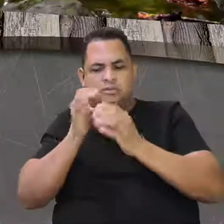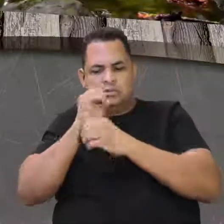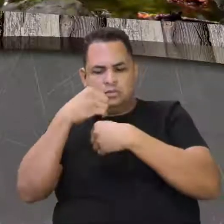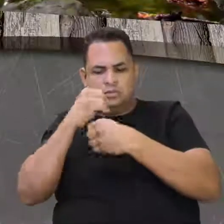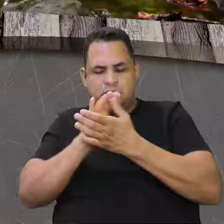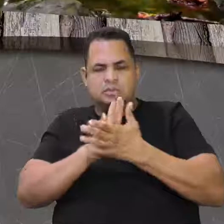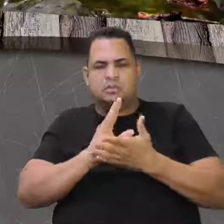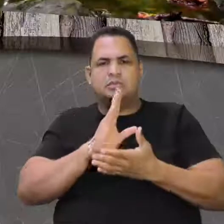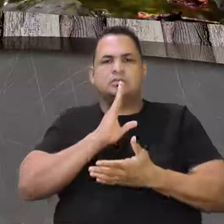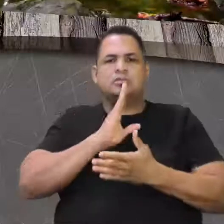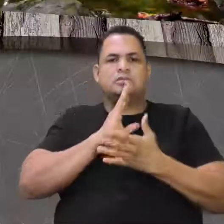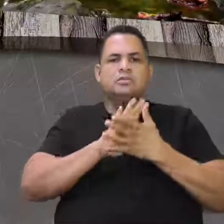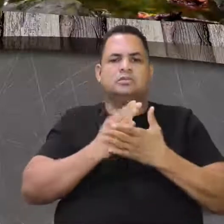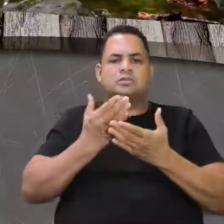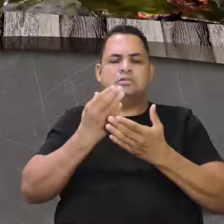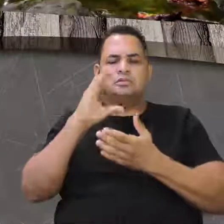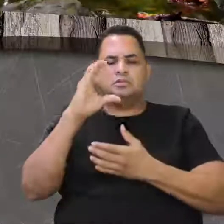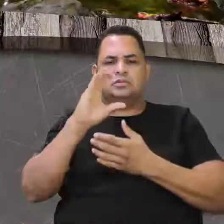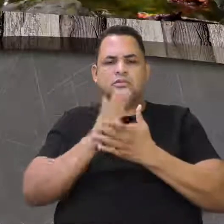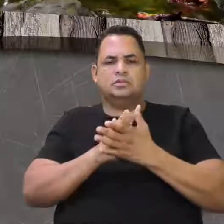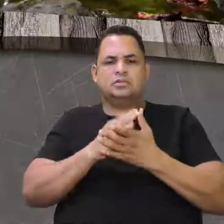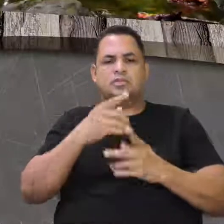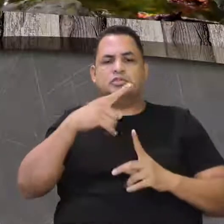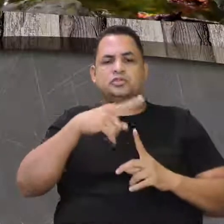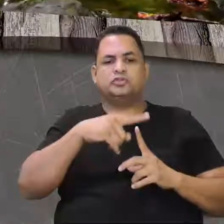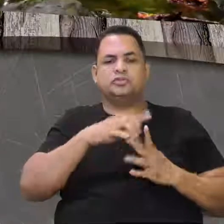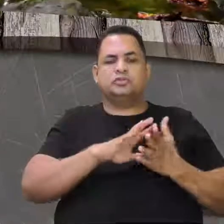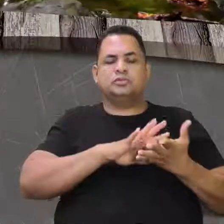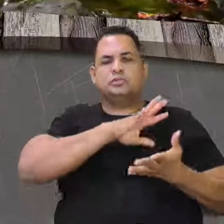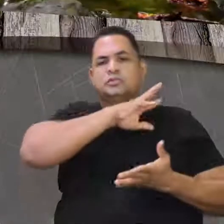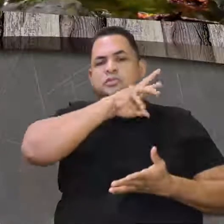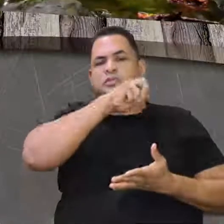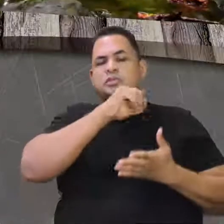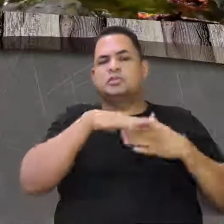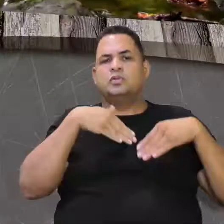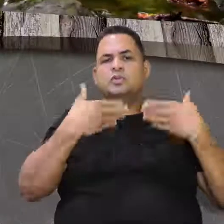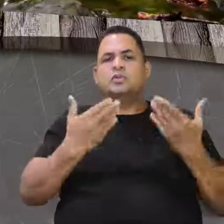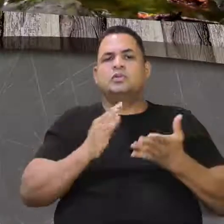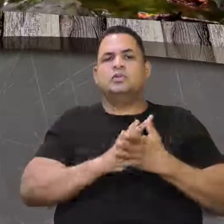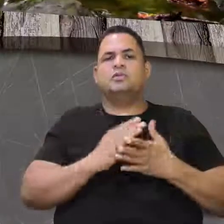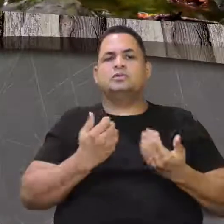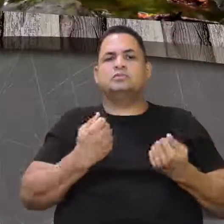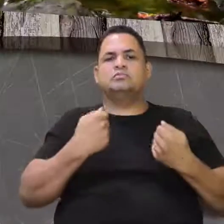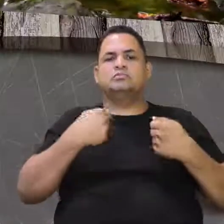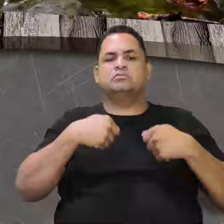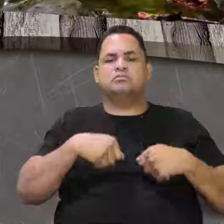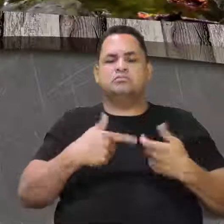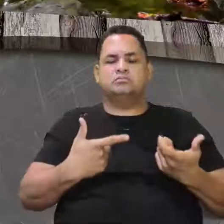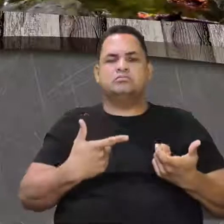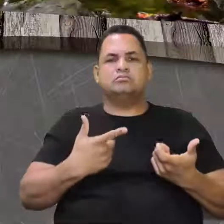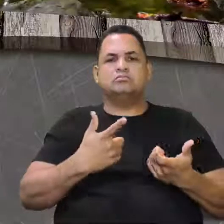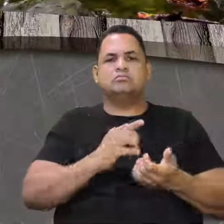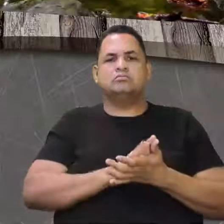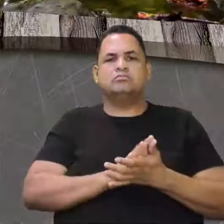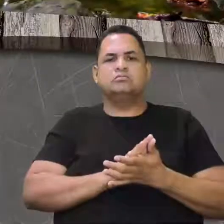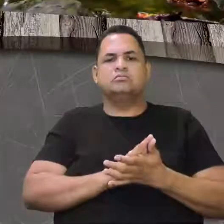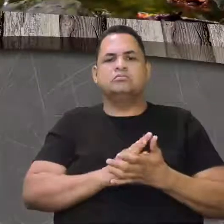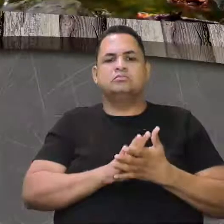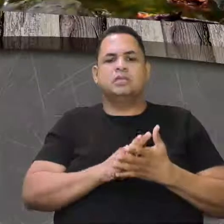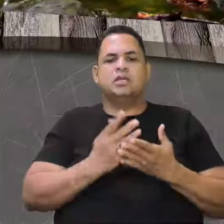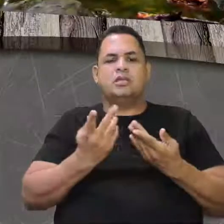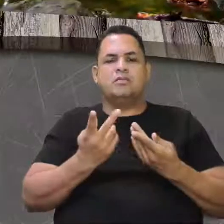o conhecimento científico sobre aquela espécie, para saber quais os potenciais dessa espécie